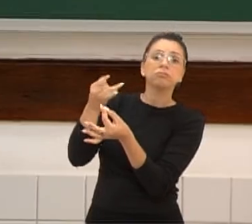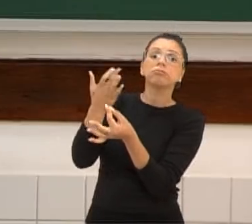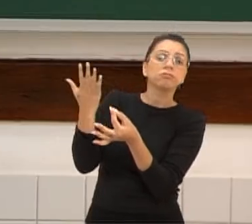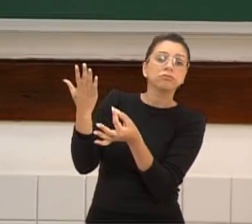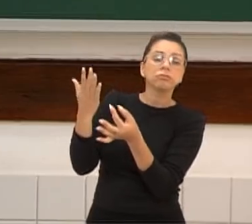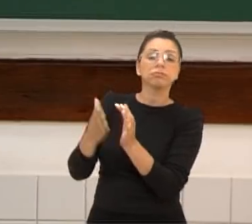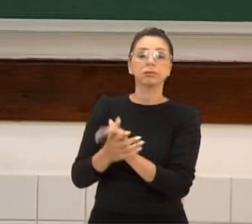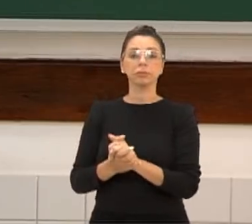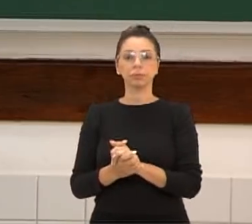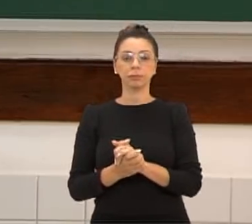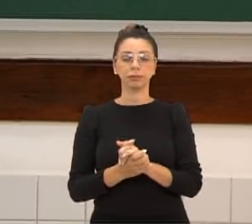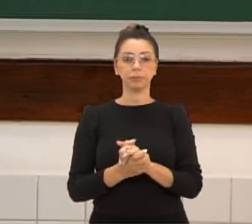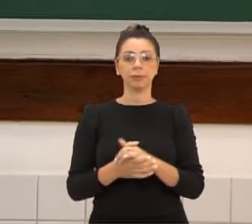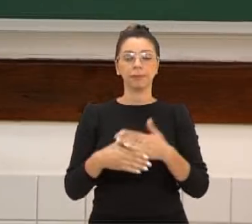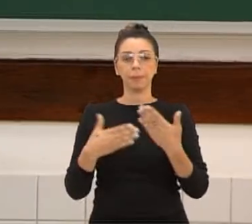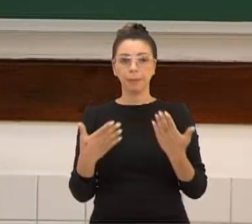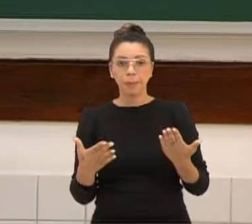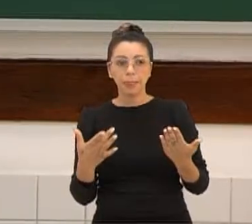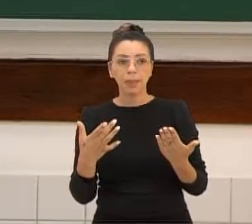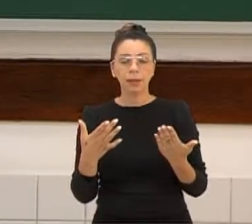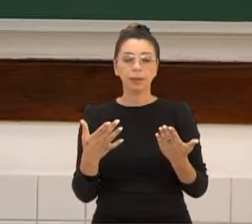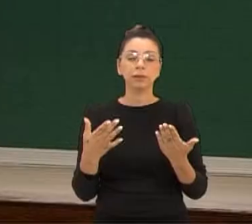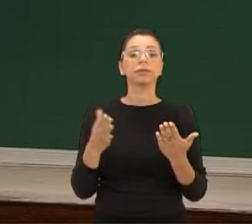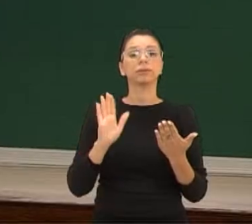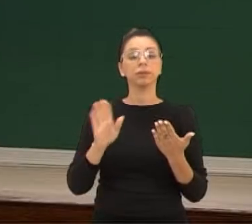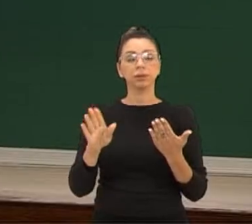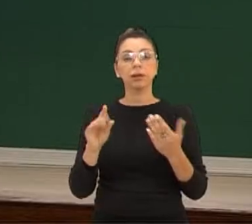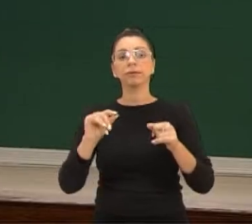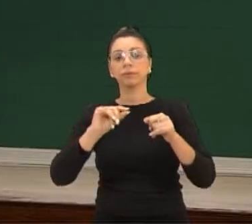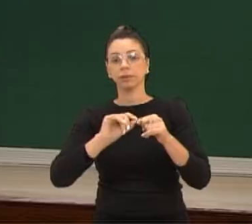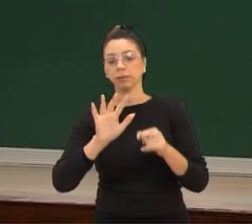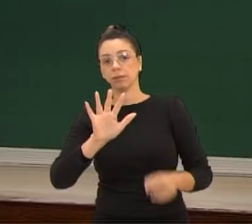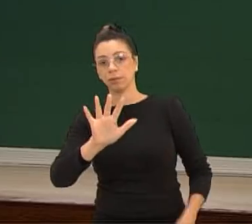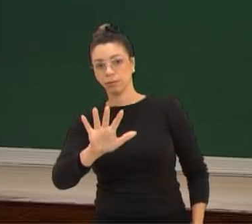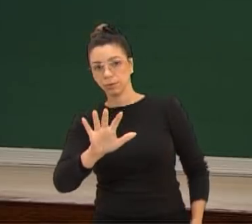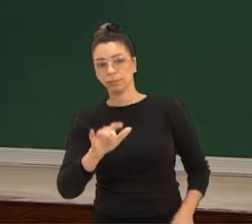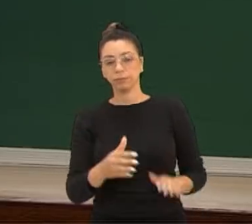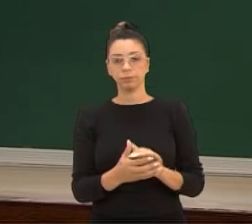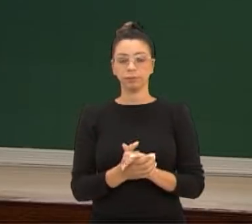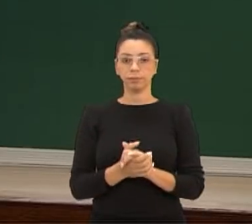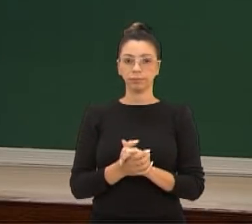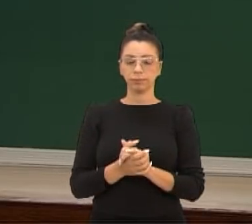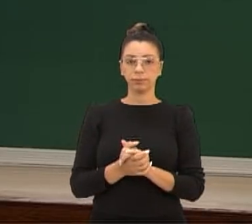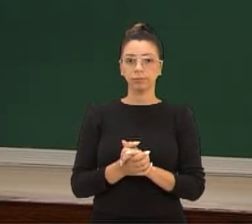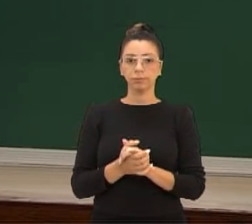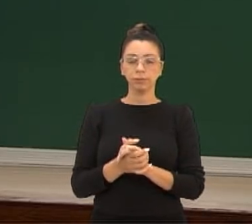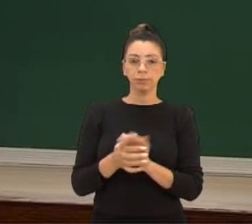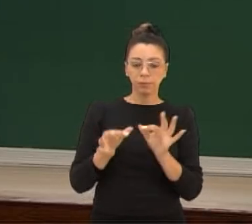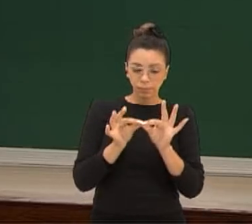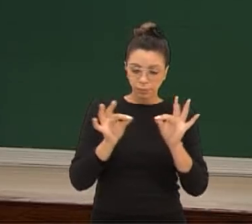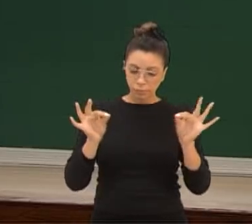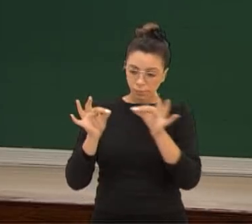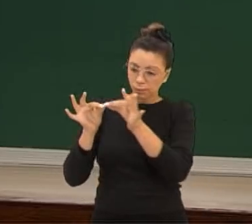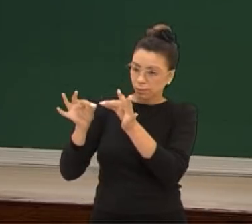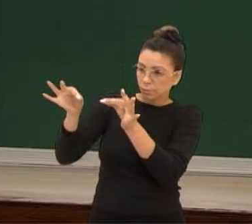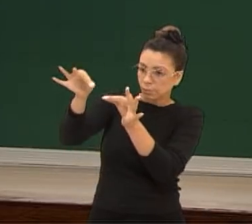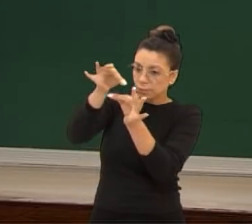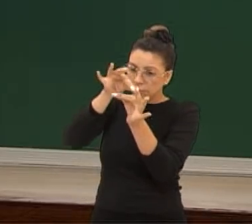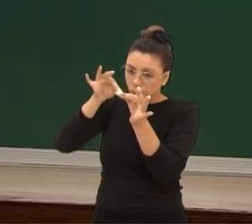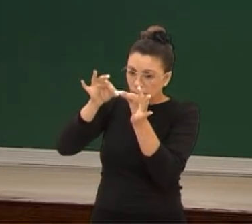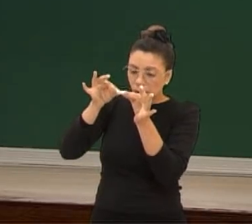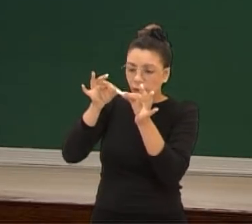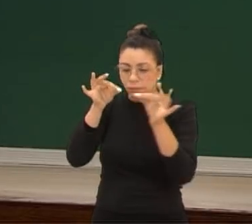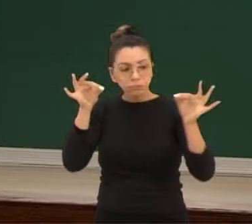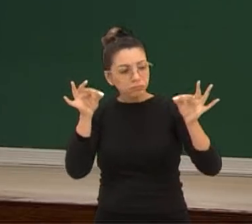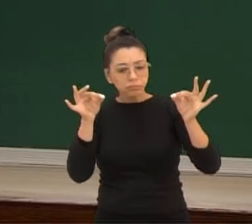ok? Bom, então vamos lá. Feito isso, você vai retirar e você vai medir o comprimento desse